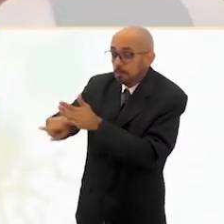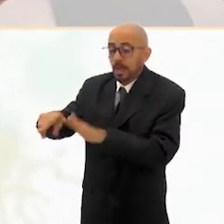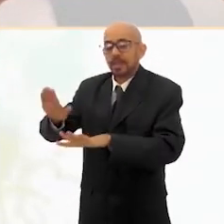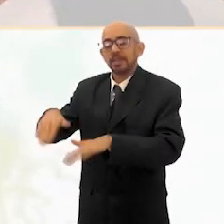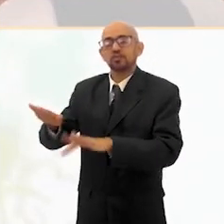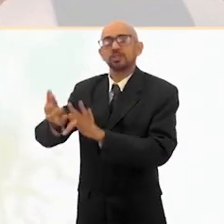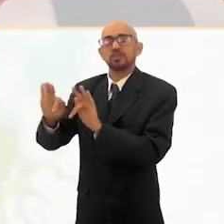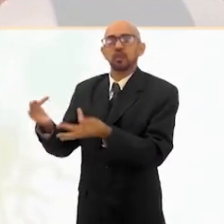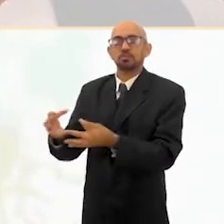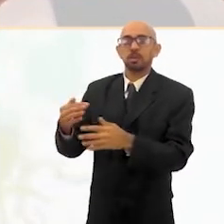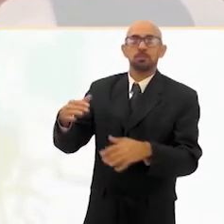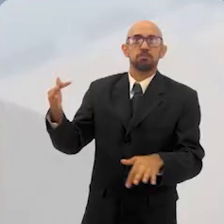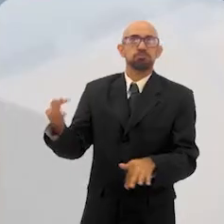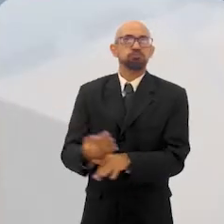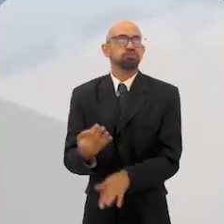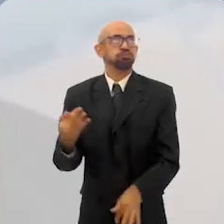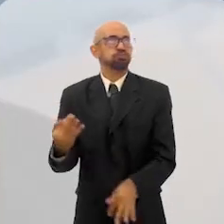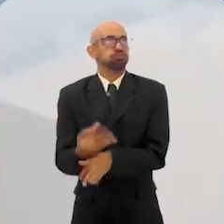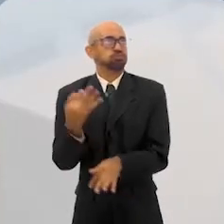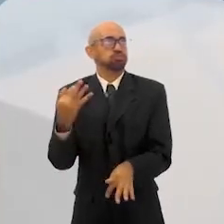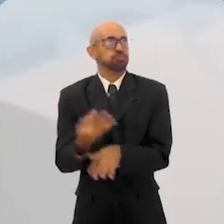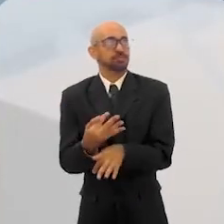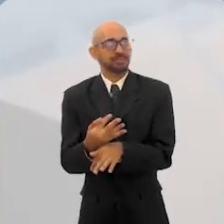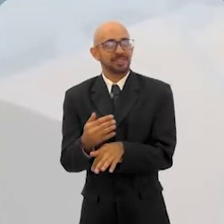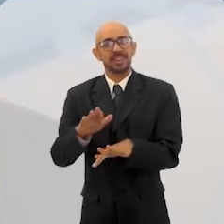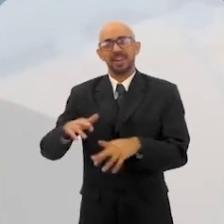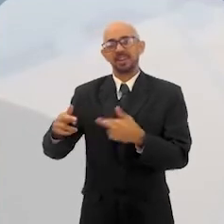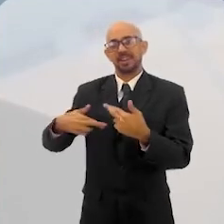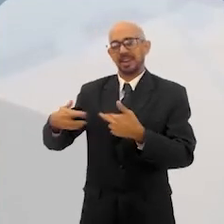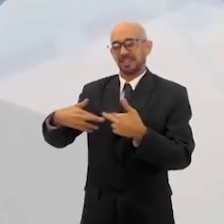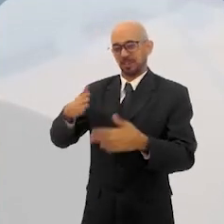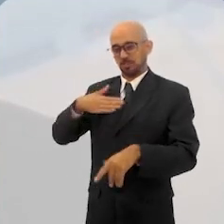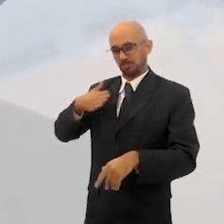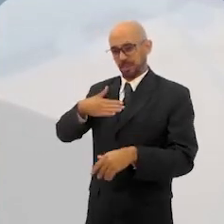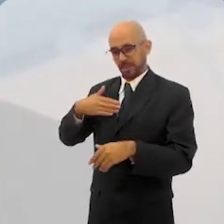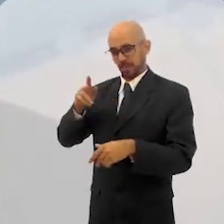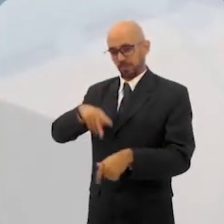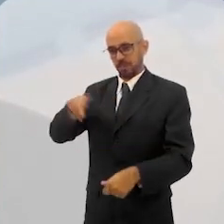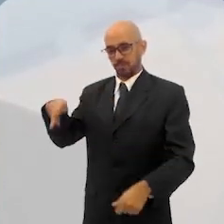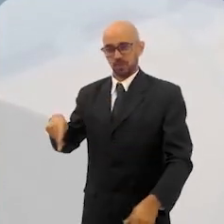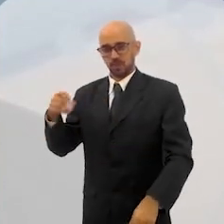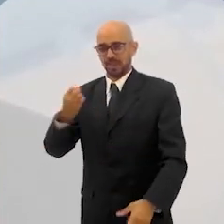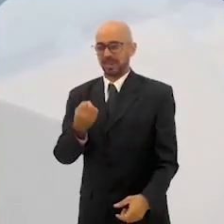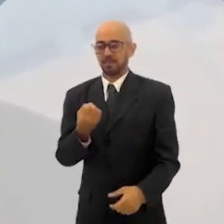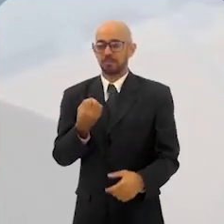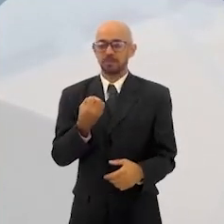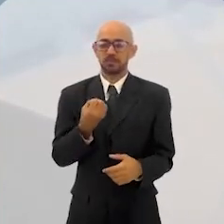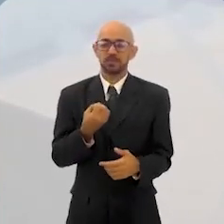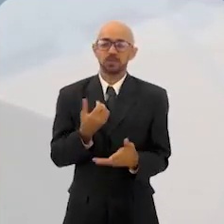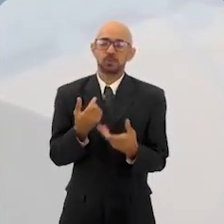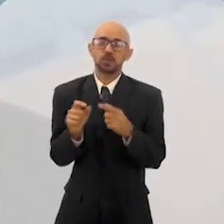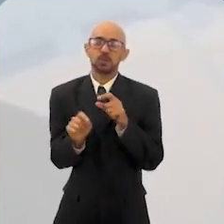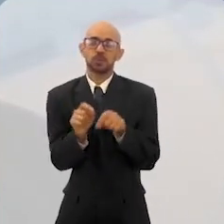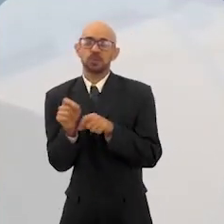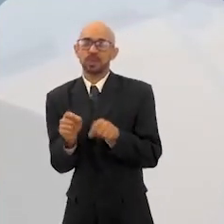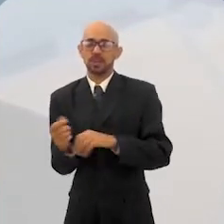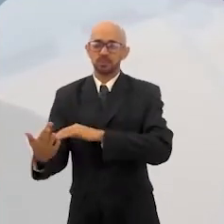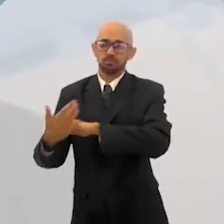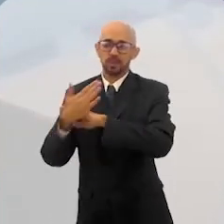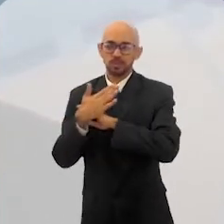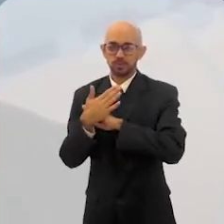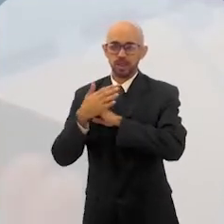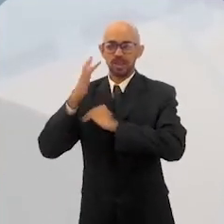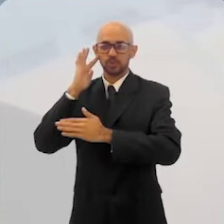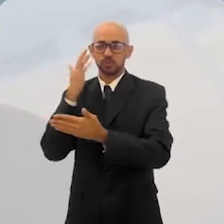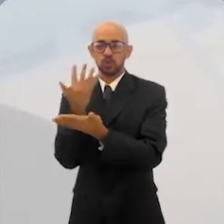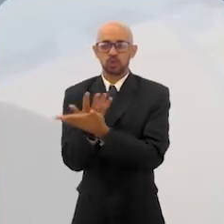habituados a isso. Então, essa relação com os meus professores, né, era uma relação muito de me